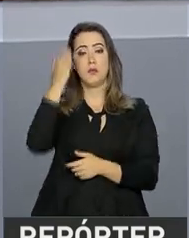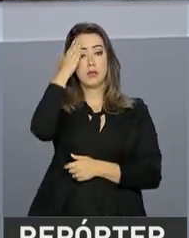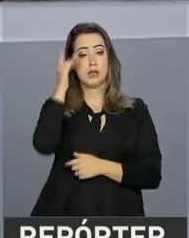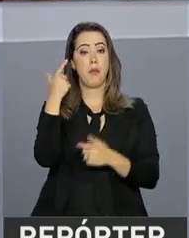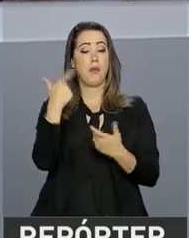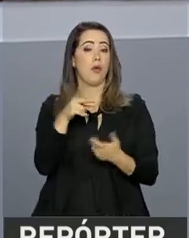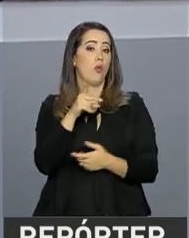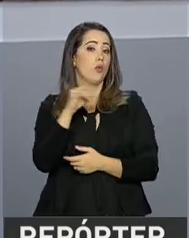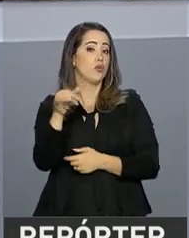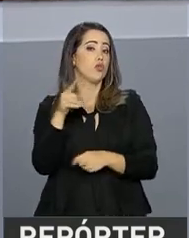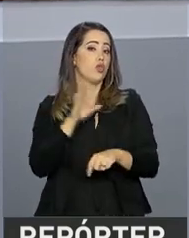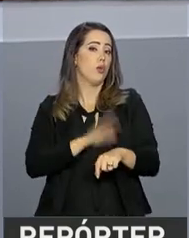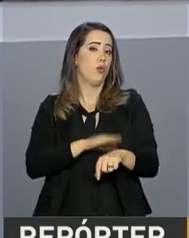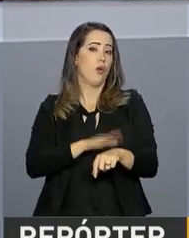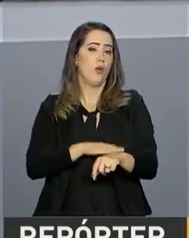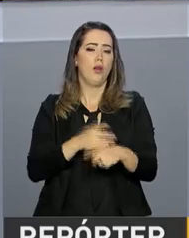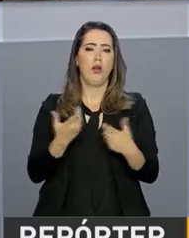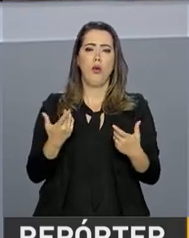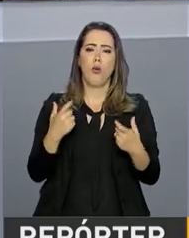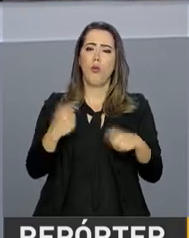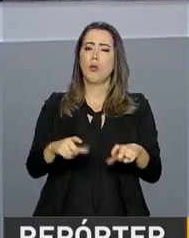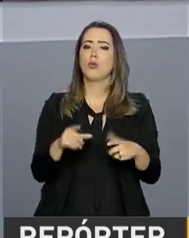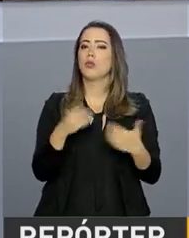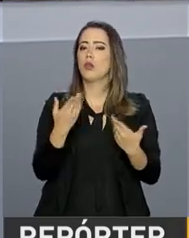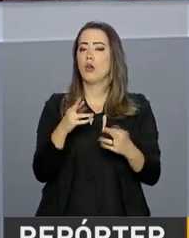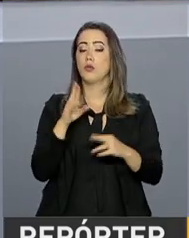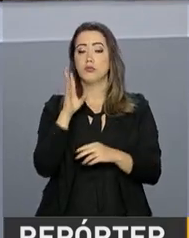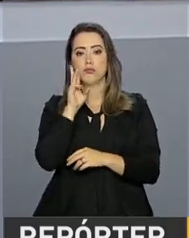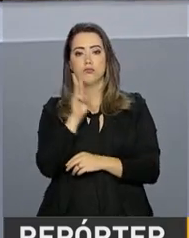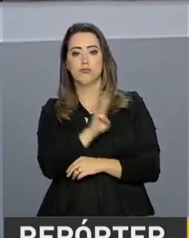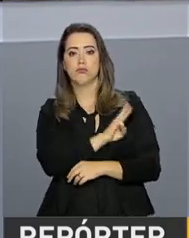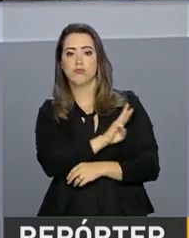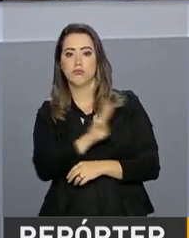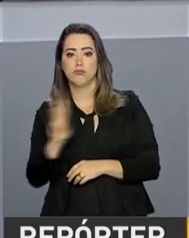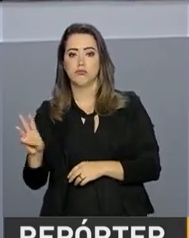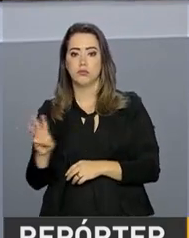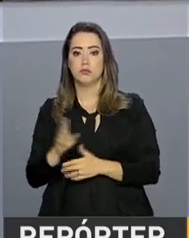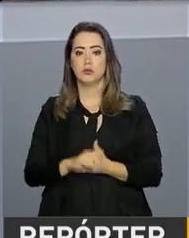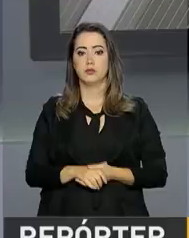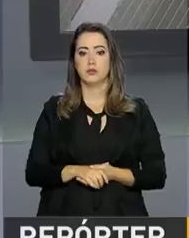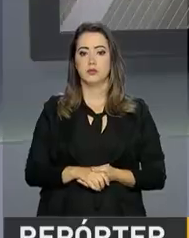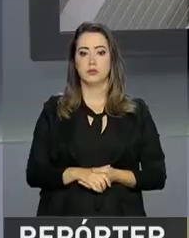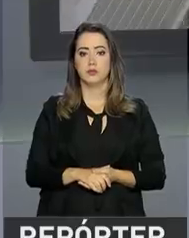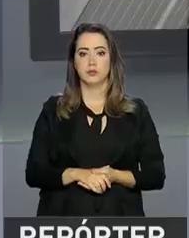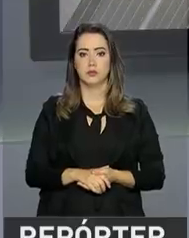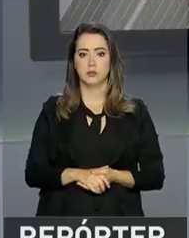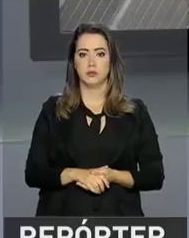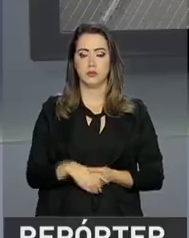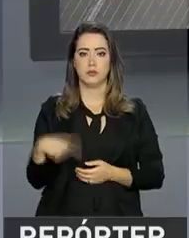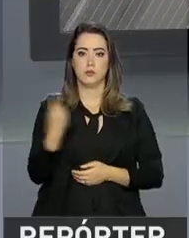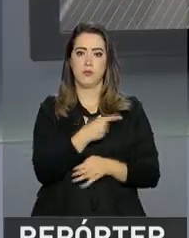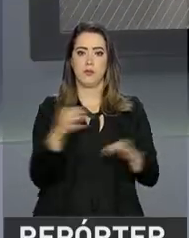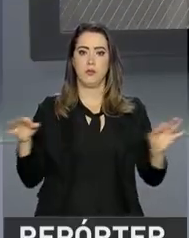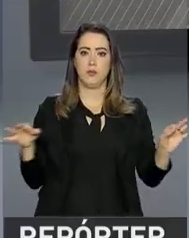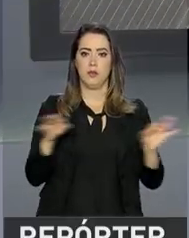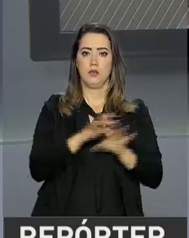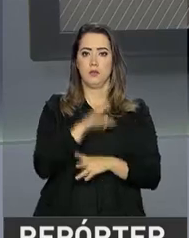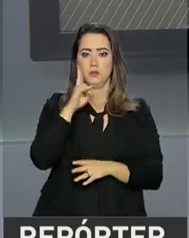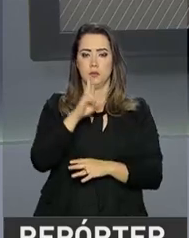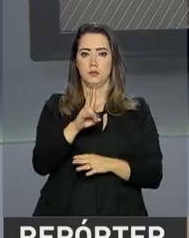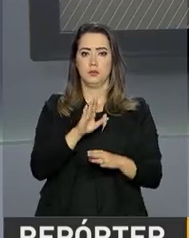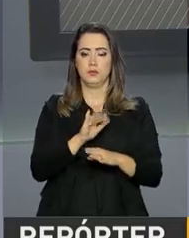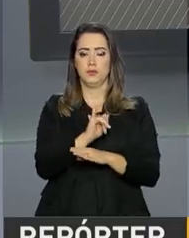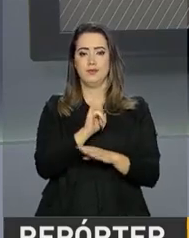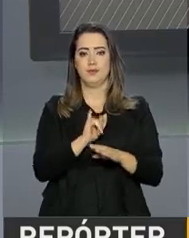datas, locais e horários das reuniões, basta acessar a página do Instituto na internet. Nós ficamos por aqui. Você pode rever